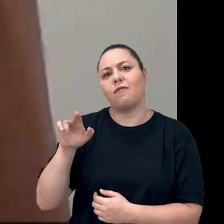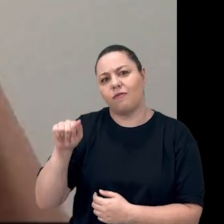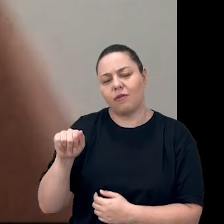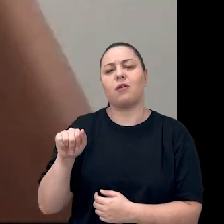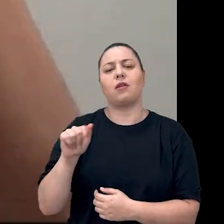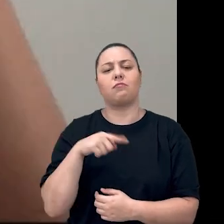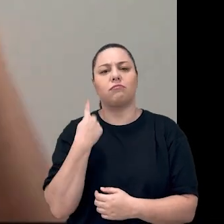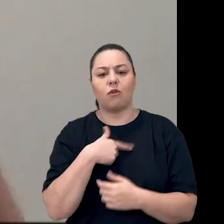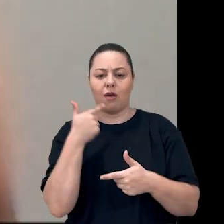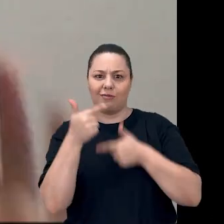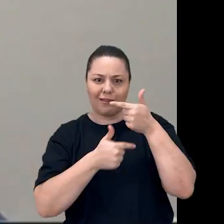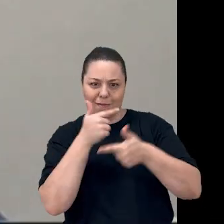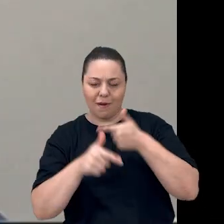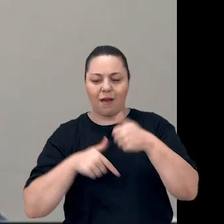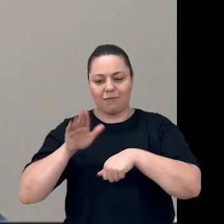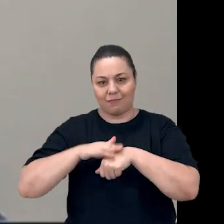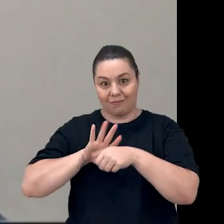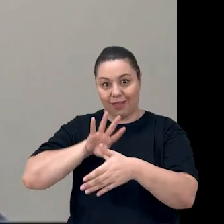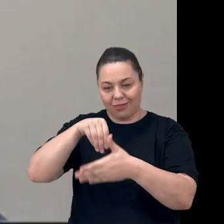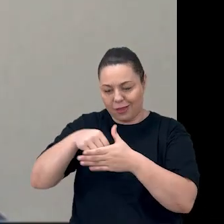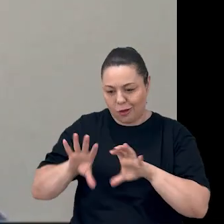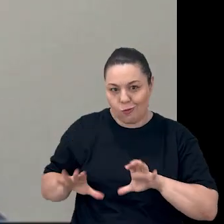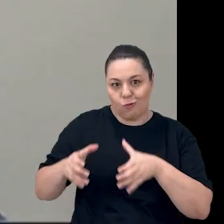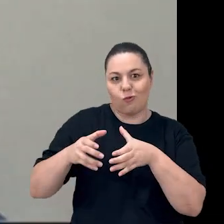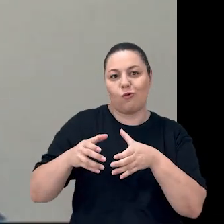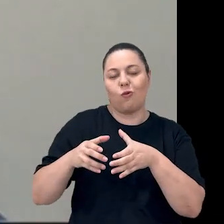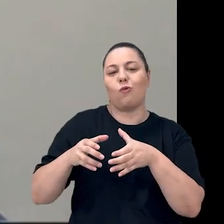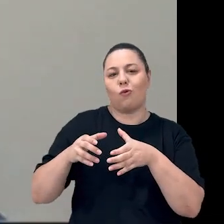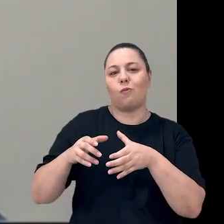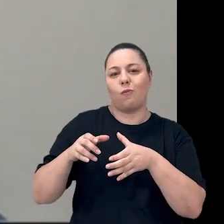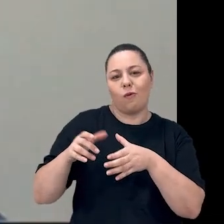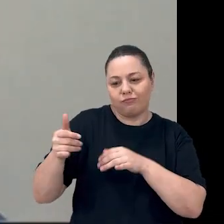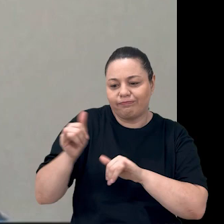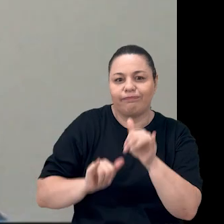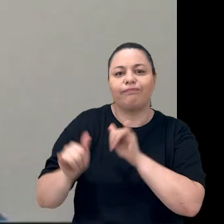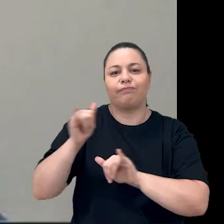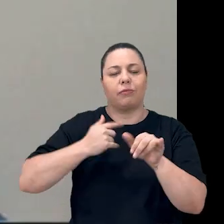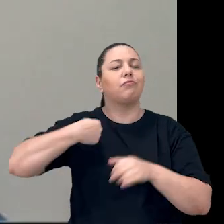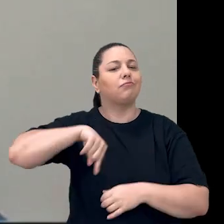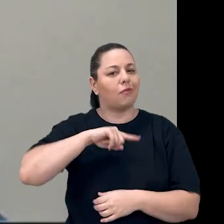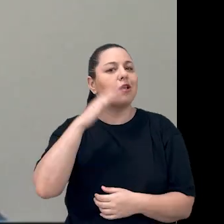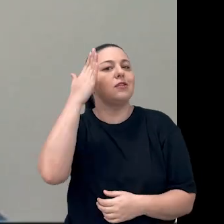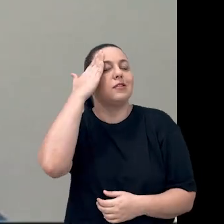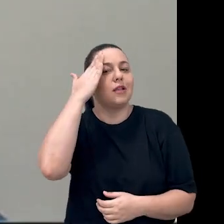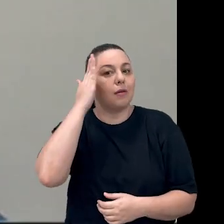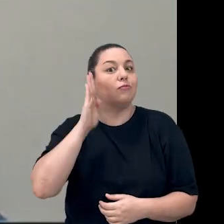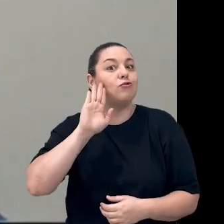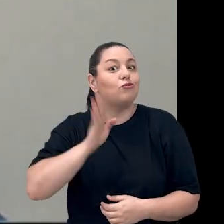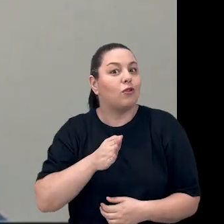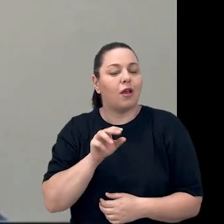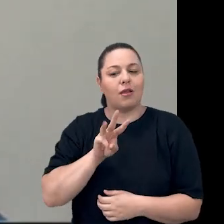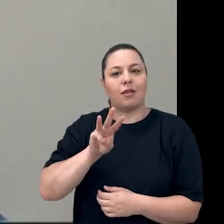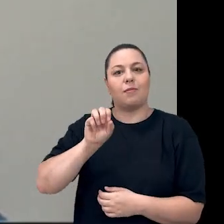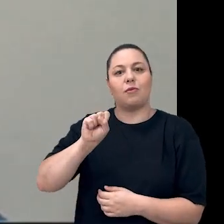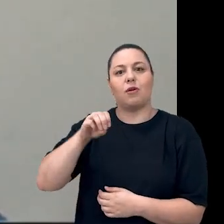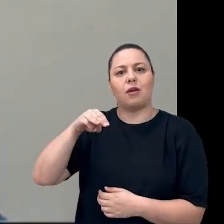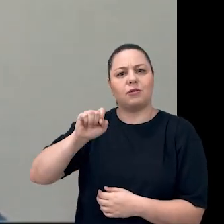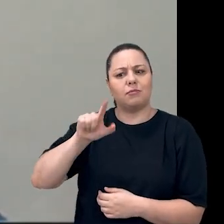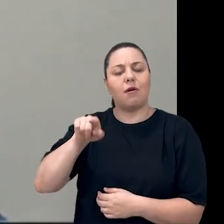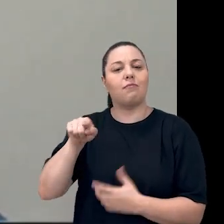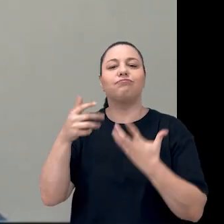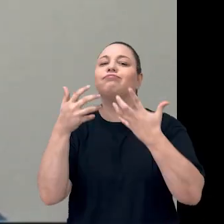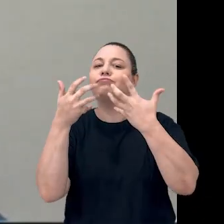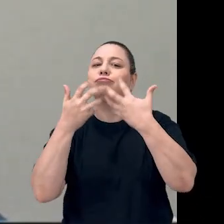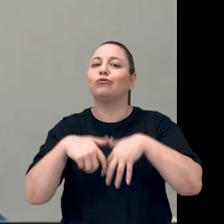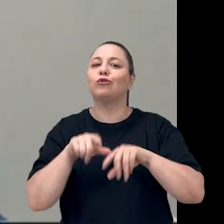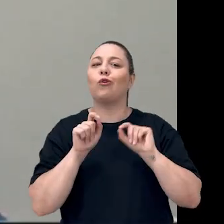A partir de trabalhos anteriores desenvolvidos pelo próprio laboratório, a gente já sabe, já temos a informação de que a